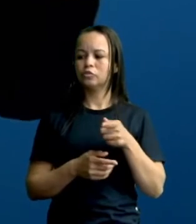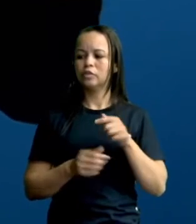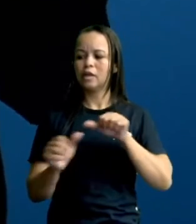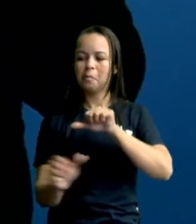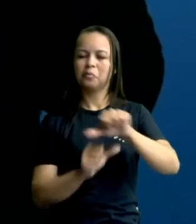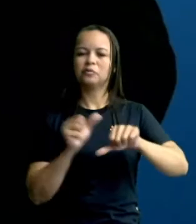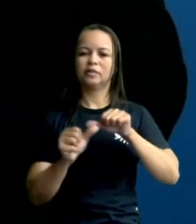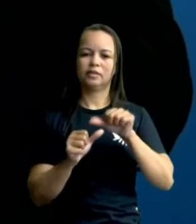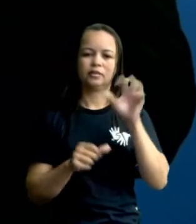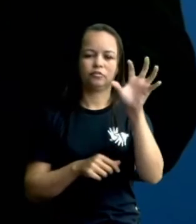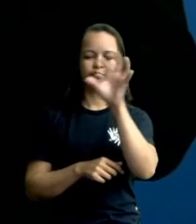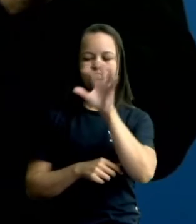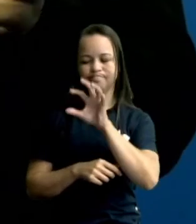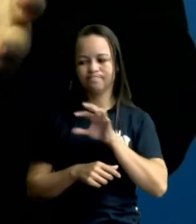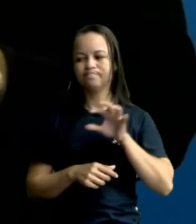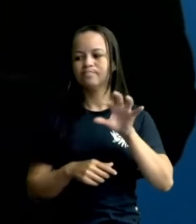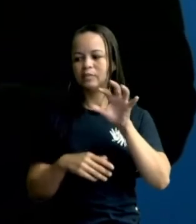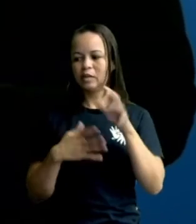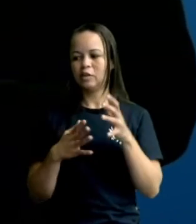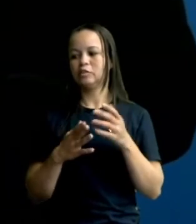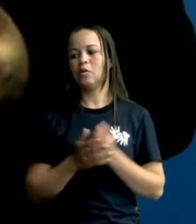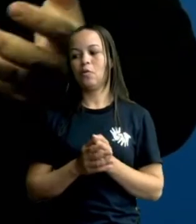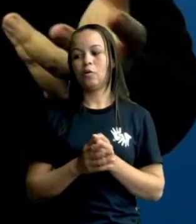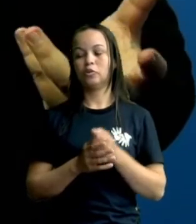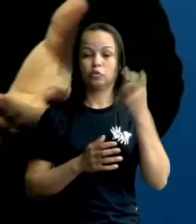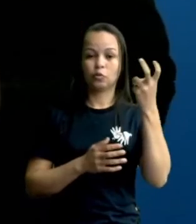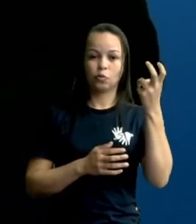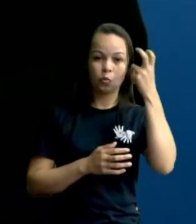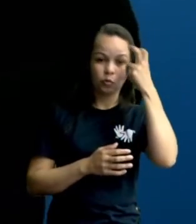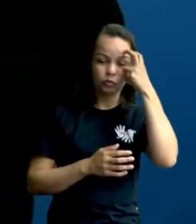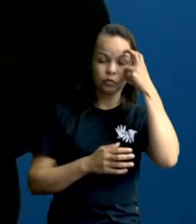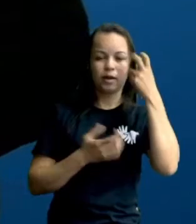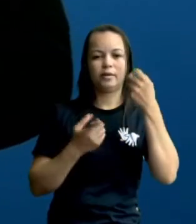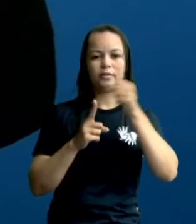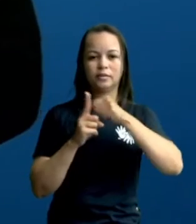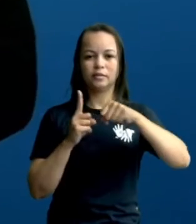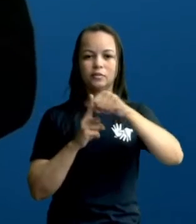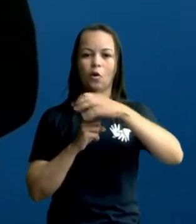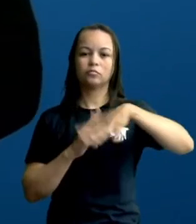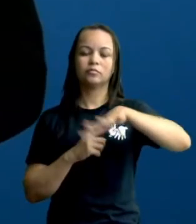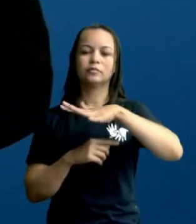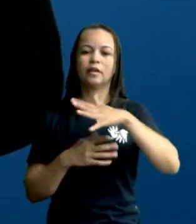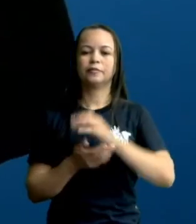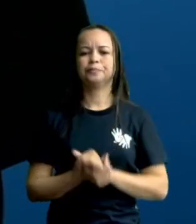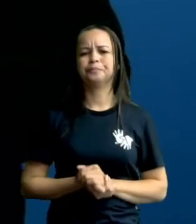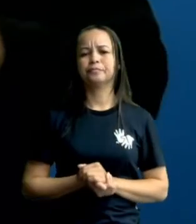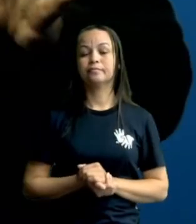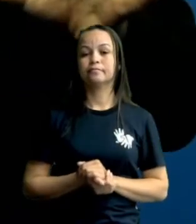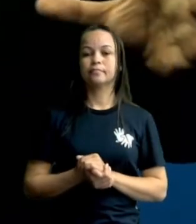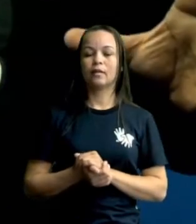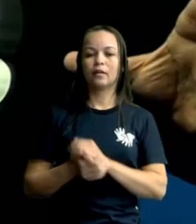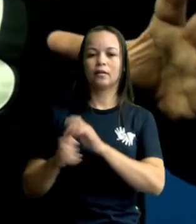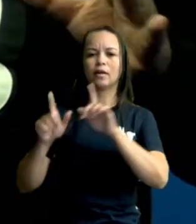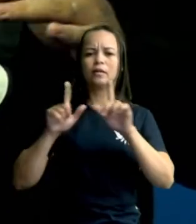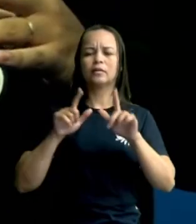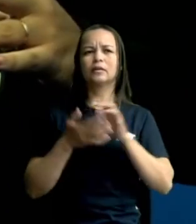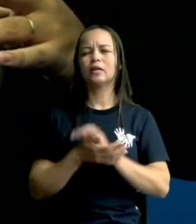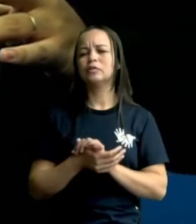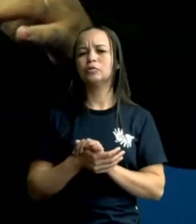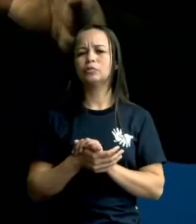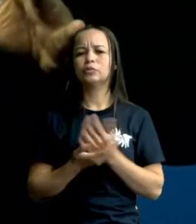interessante é você ver quando isso aconteceu muito devido ao avanço da internet, nos